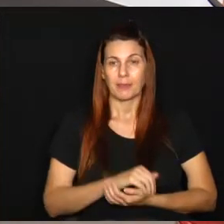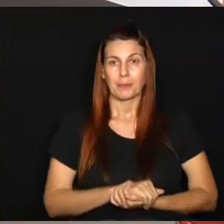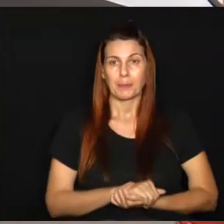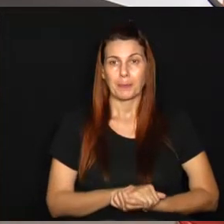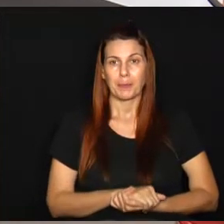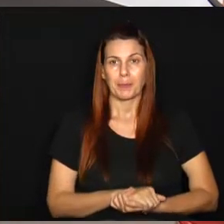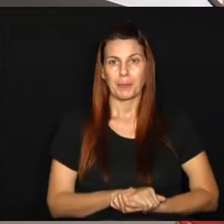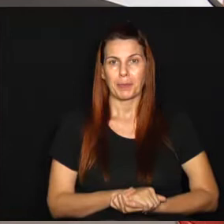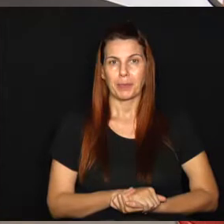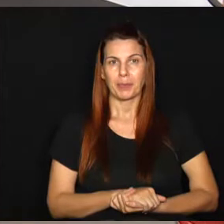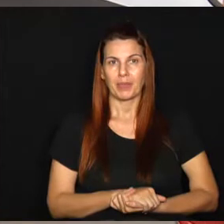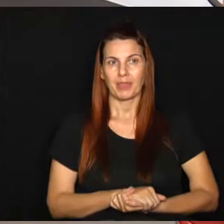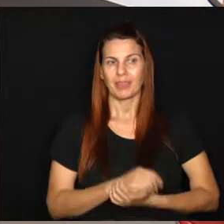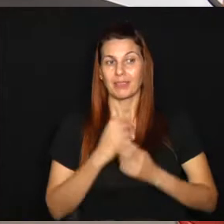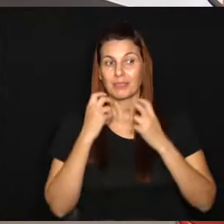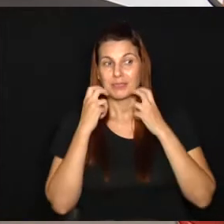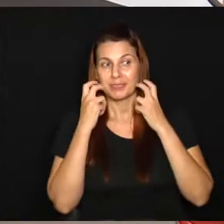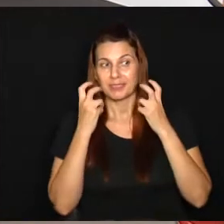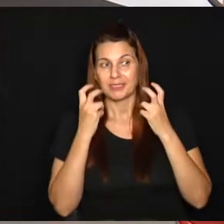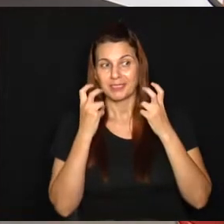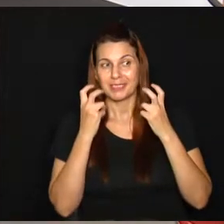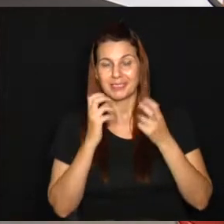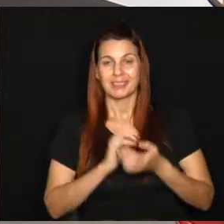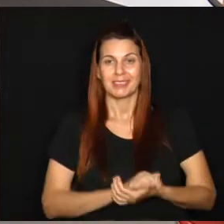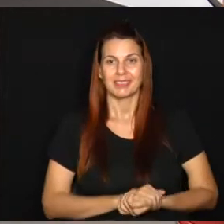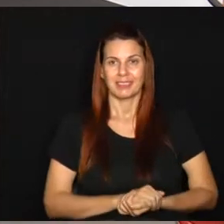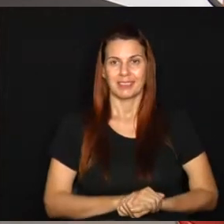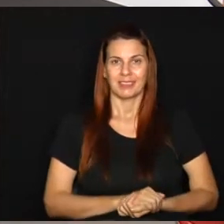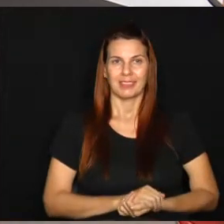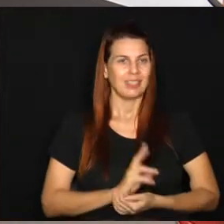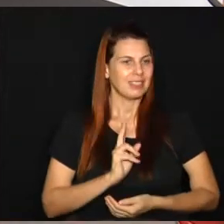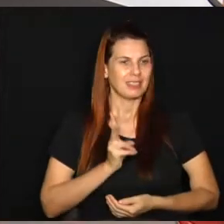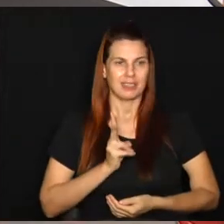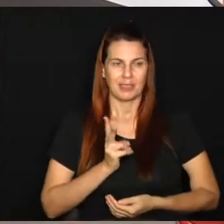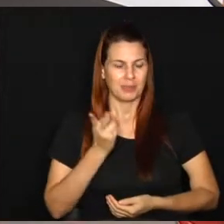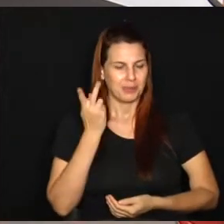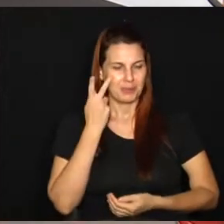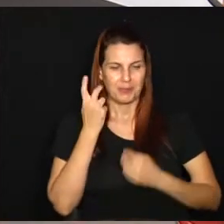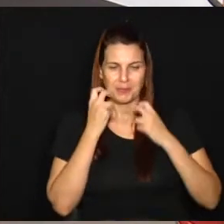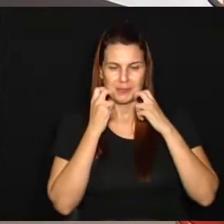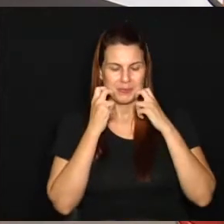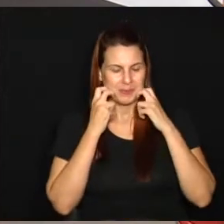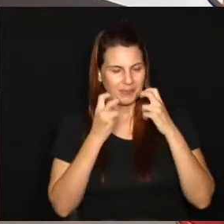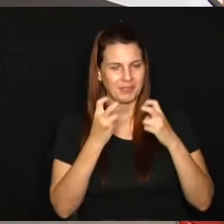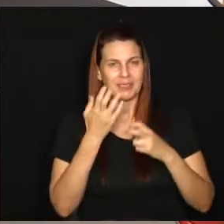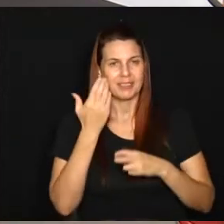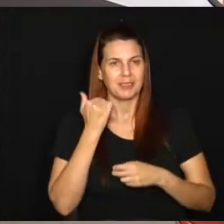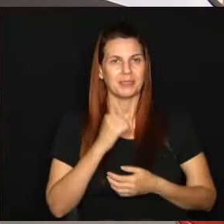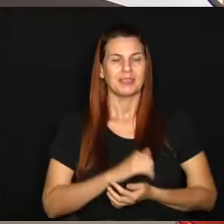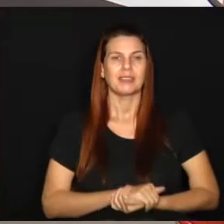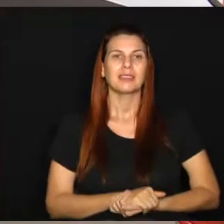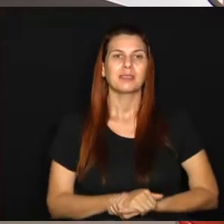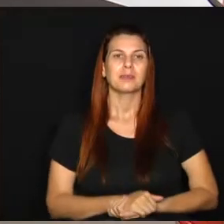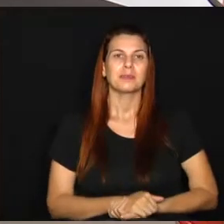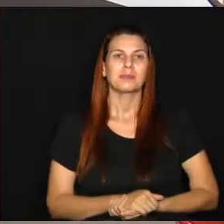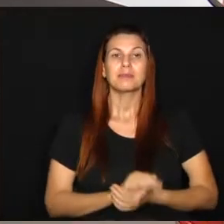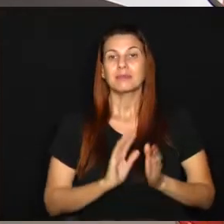O pessoal está tímido. É sempre assim, gente. É timidez.